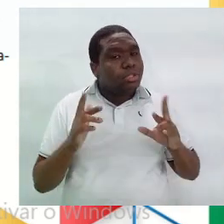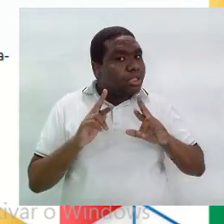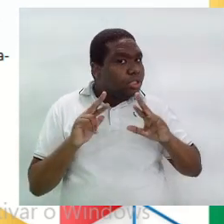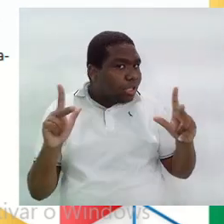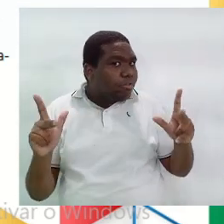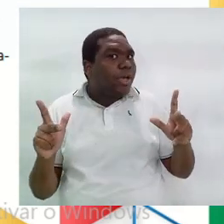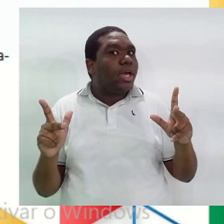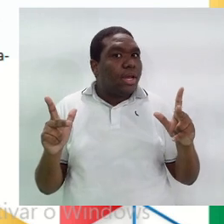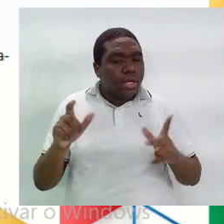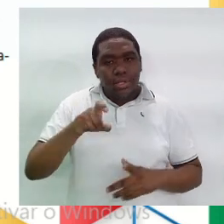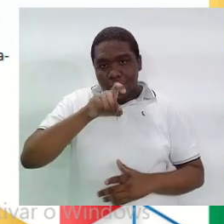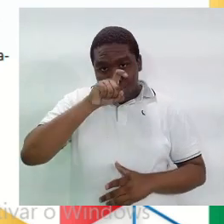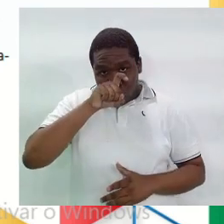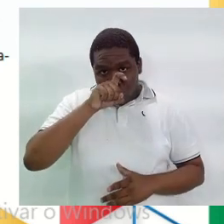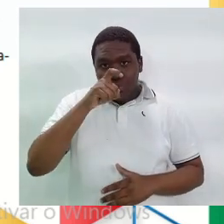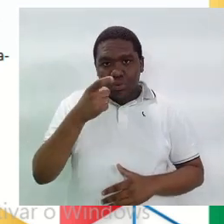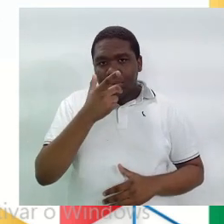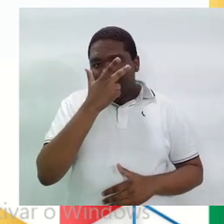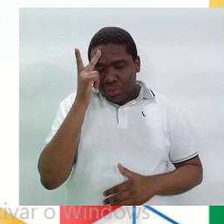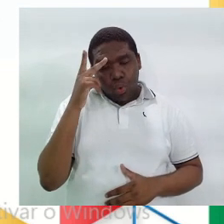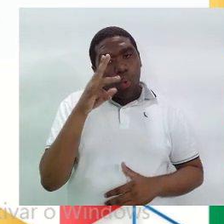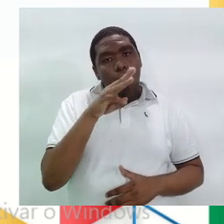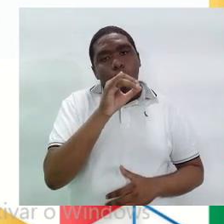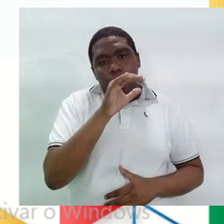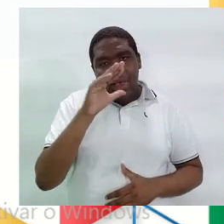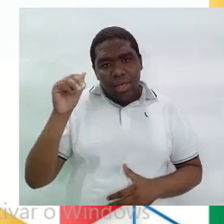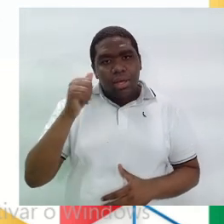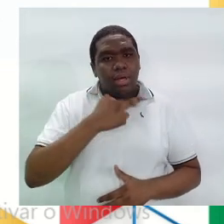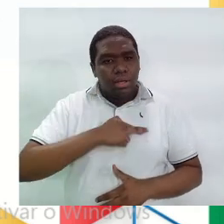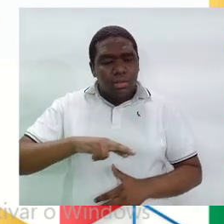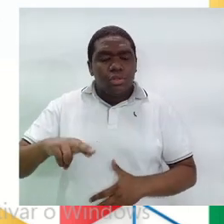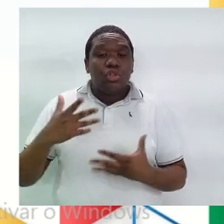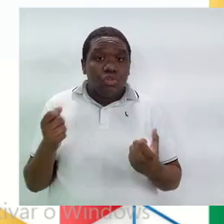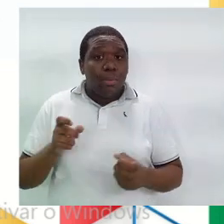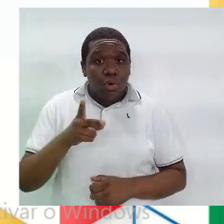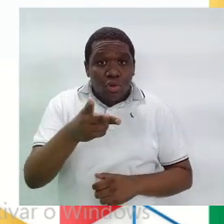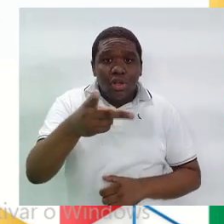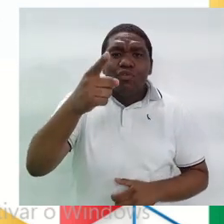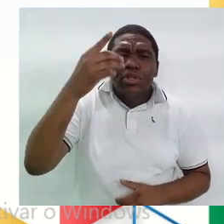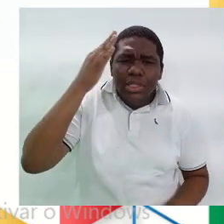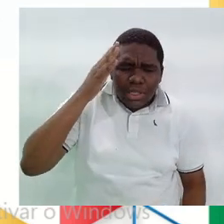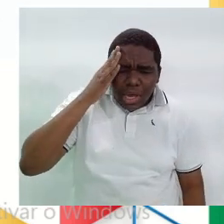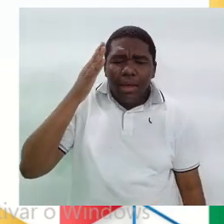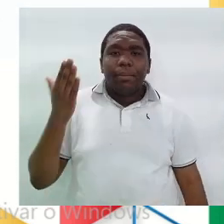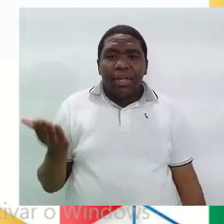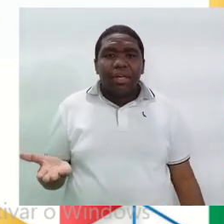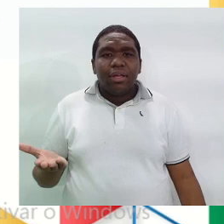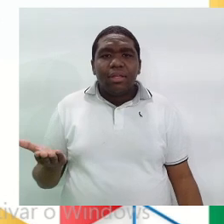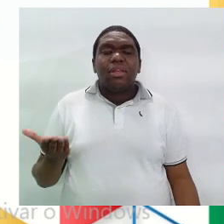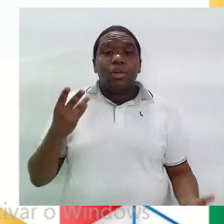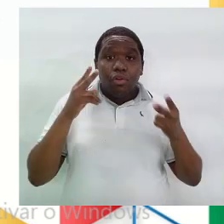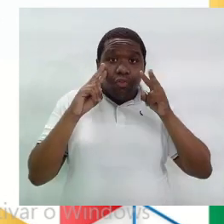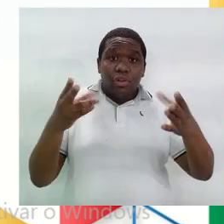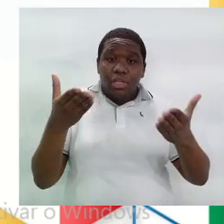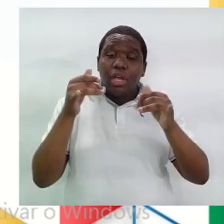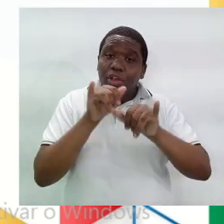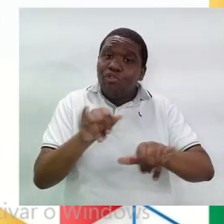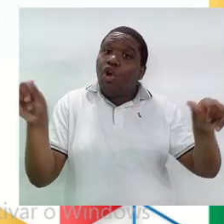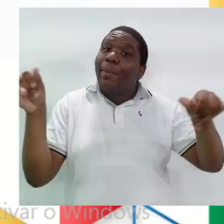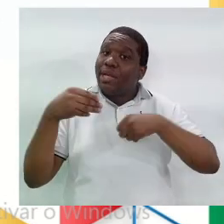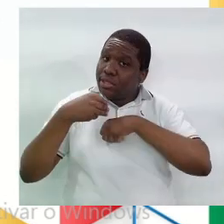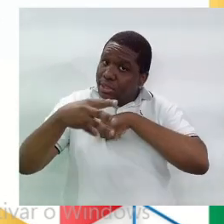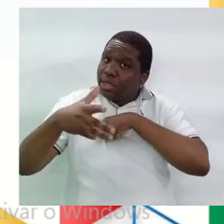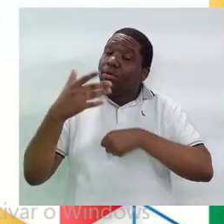indumentária dessa adepta. Vamos adiante. Você sabia? Vamos lá aqui. Olha só essa informação.